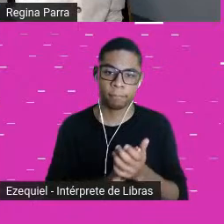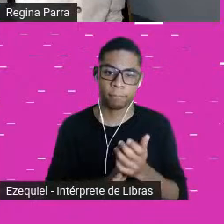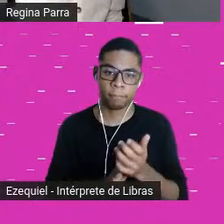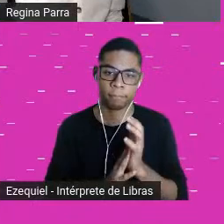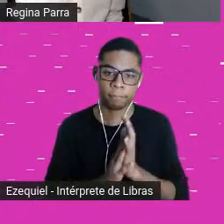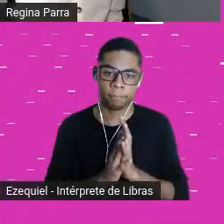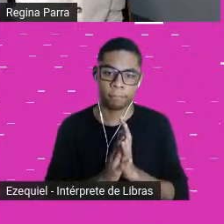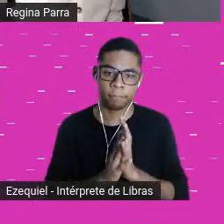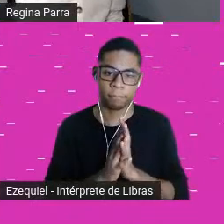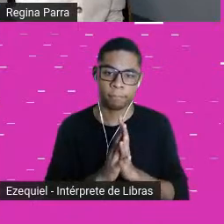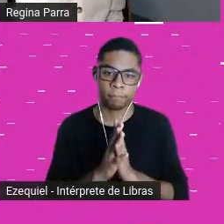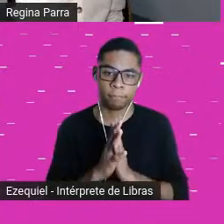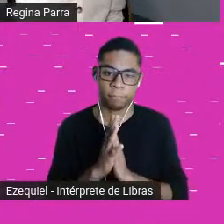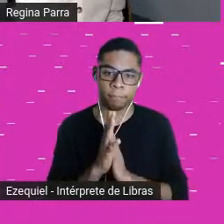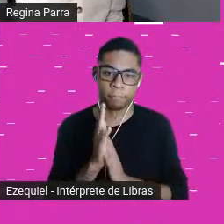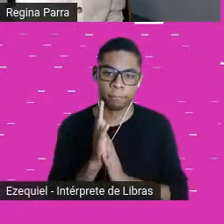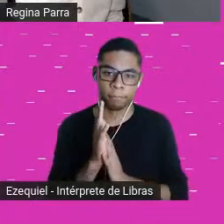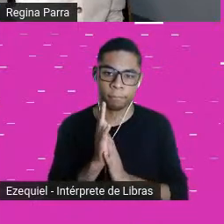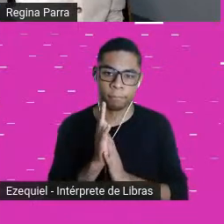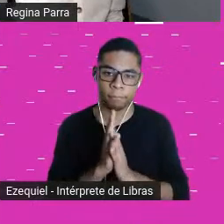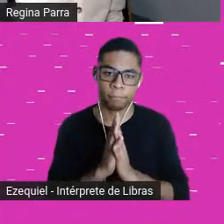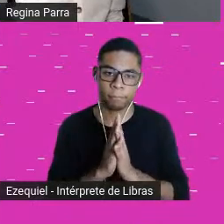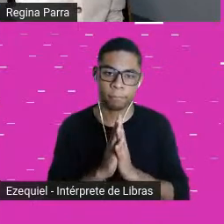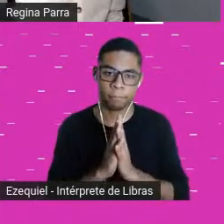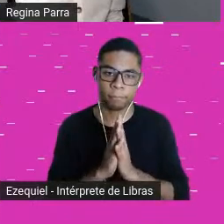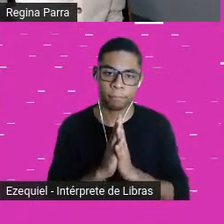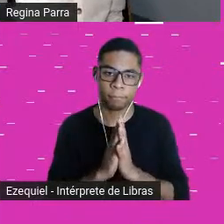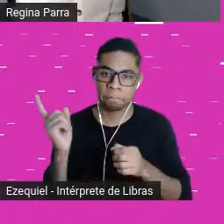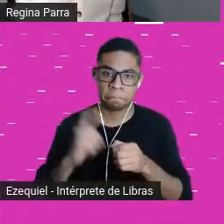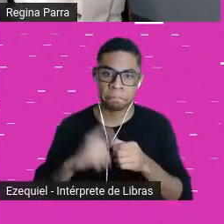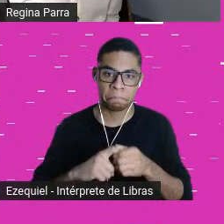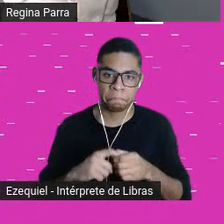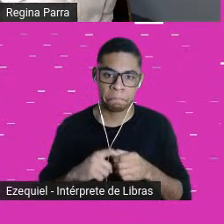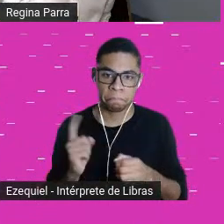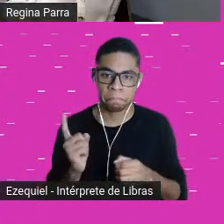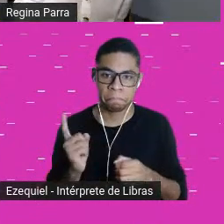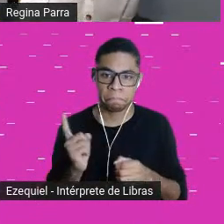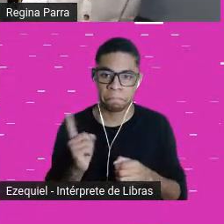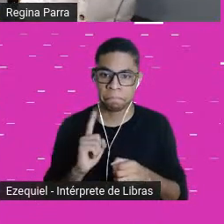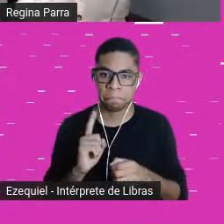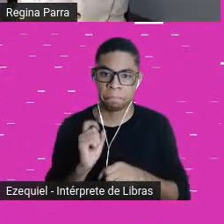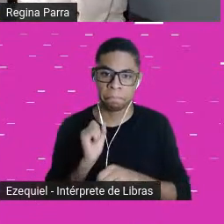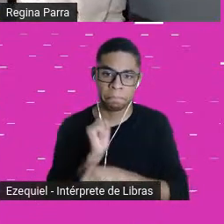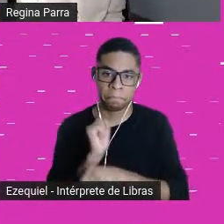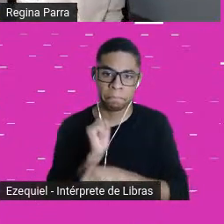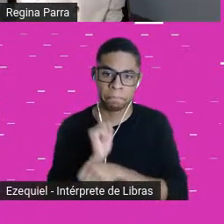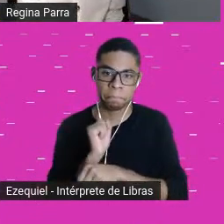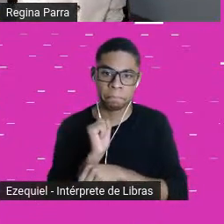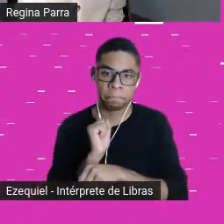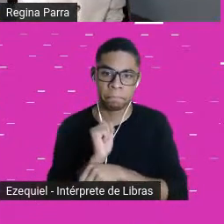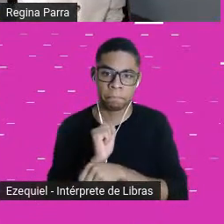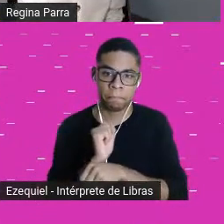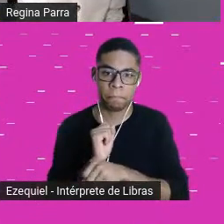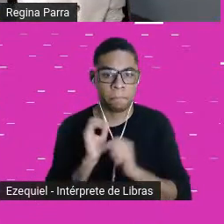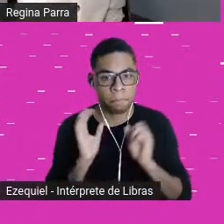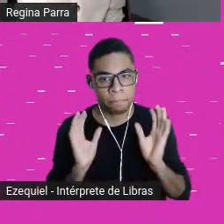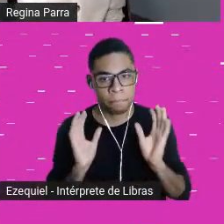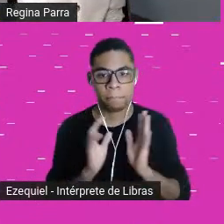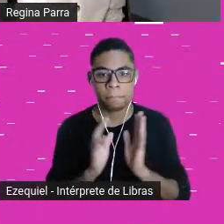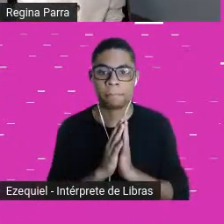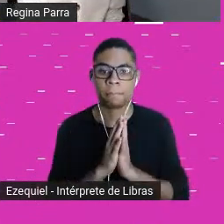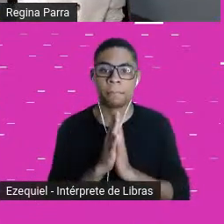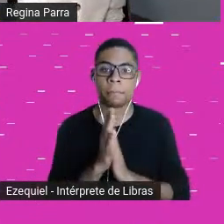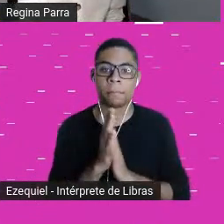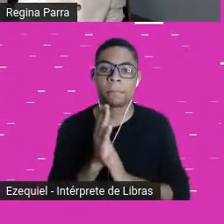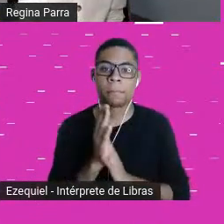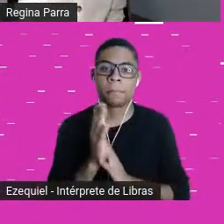Acho que não. Vamos ver, vamos aguardando. Rê, vamos seguindo então, nós dois, enquanto esperamos